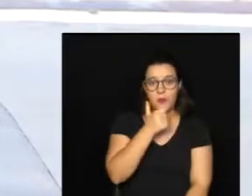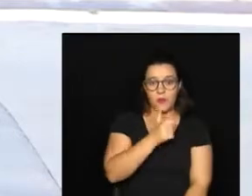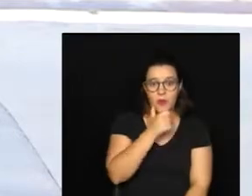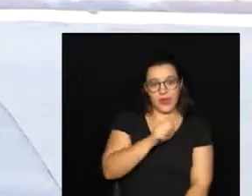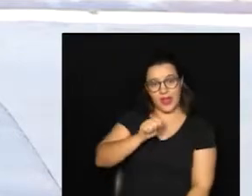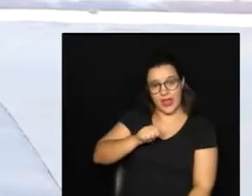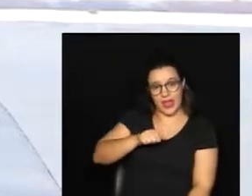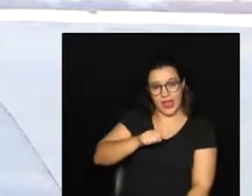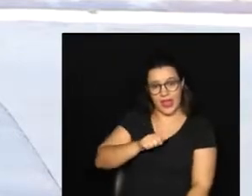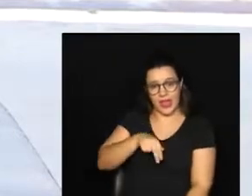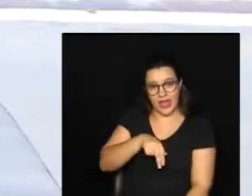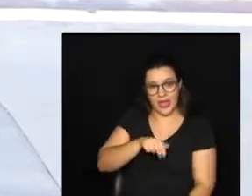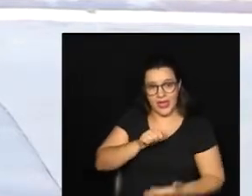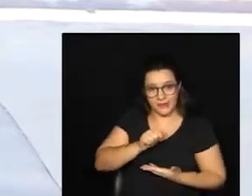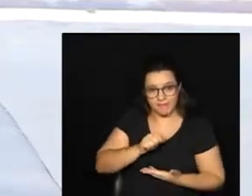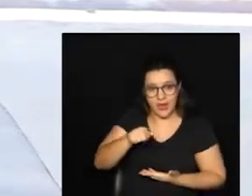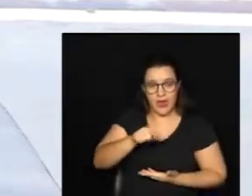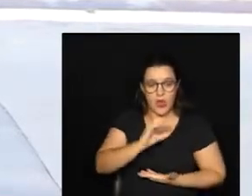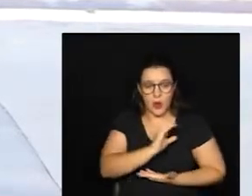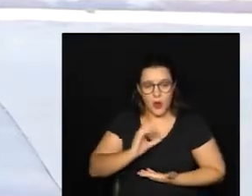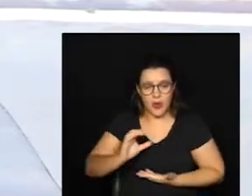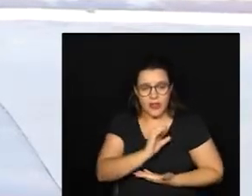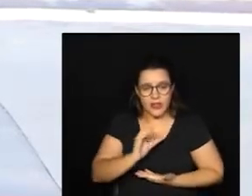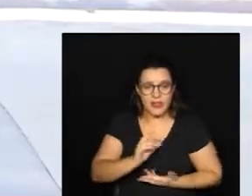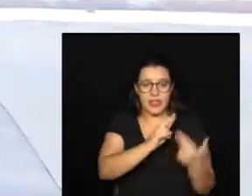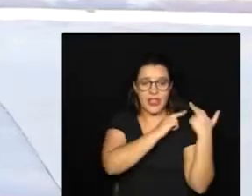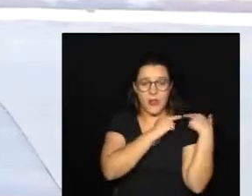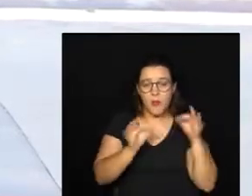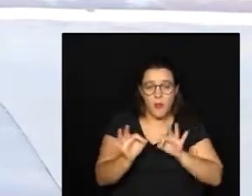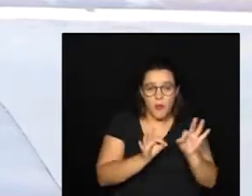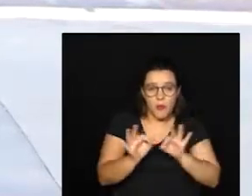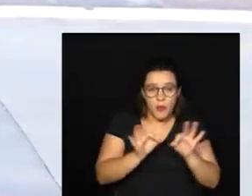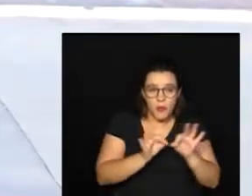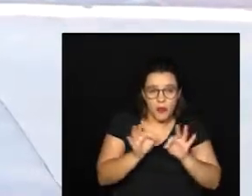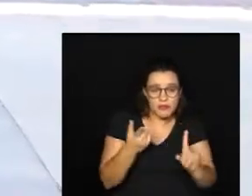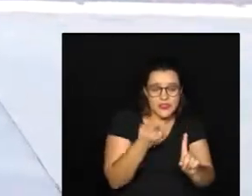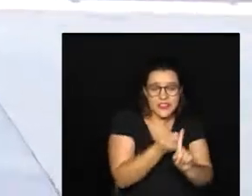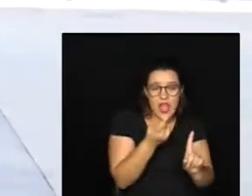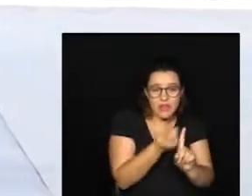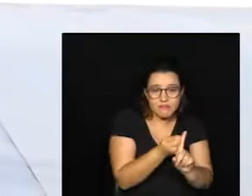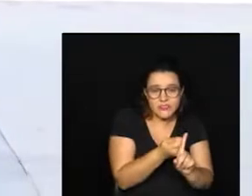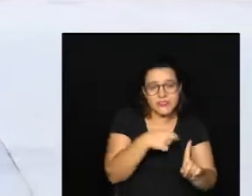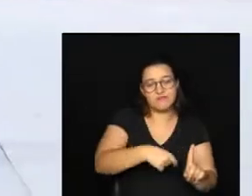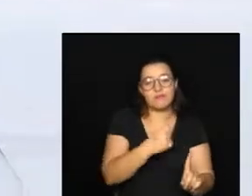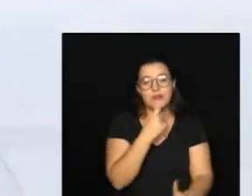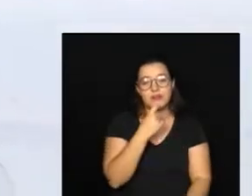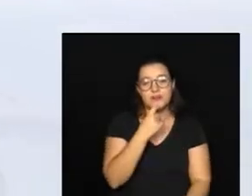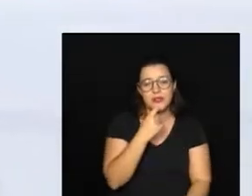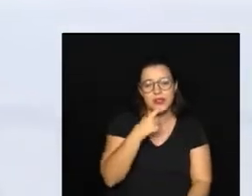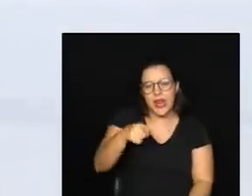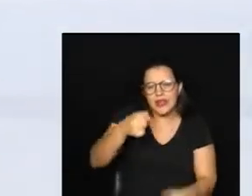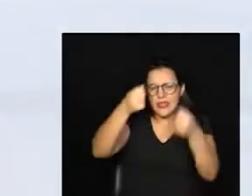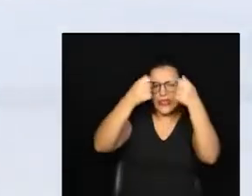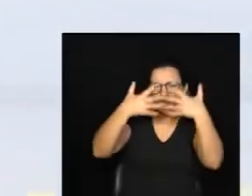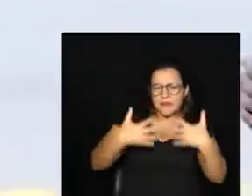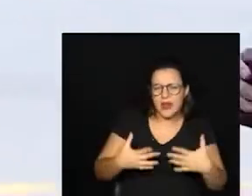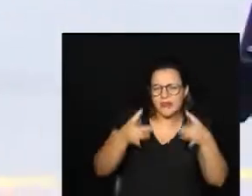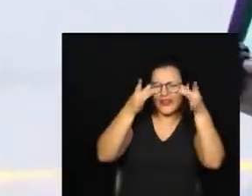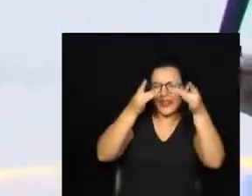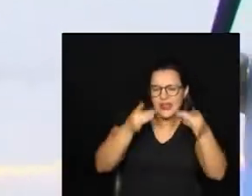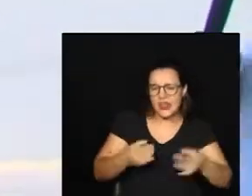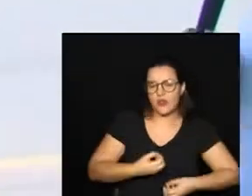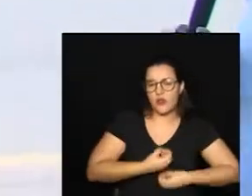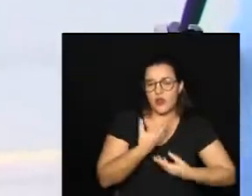Cecília Zoccolotti, ela que é coordenadora do programa de imunização de Campinas. Vai poder dar um pouco mais de informações